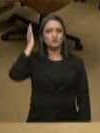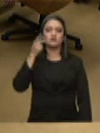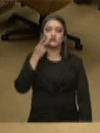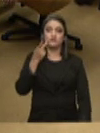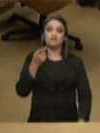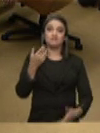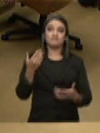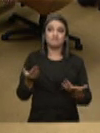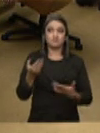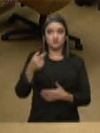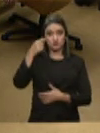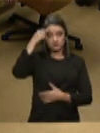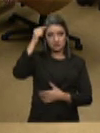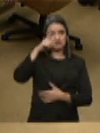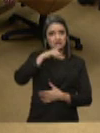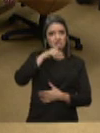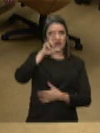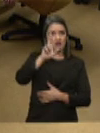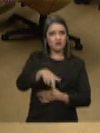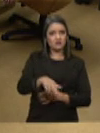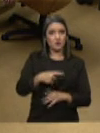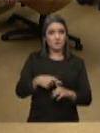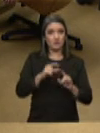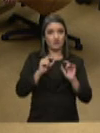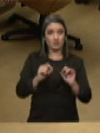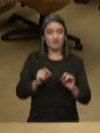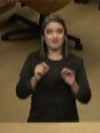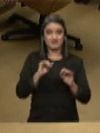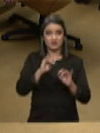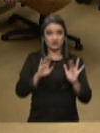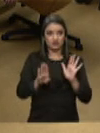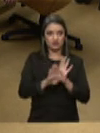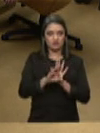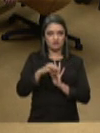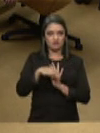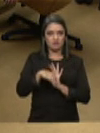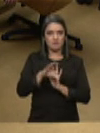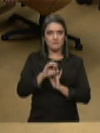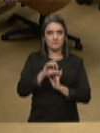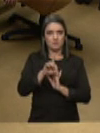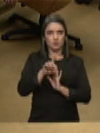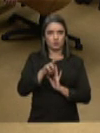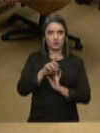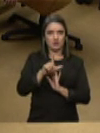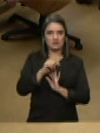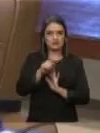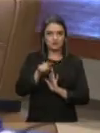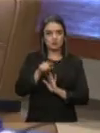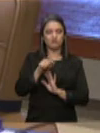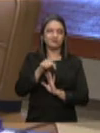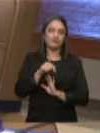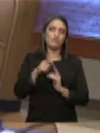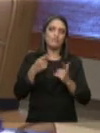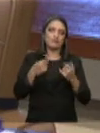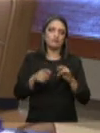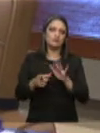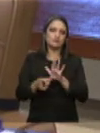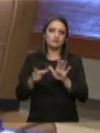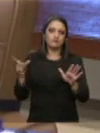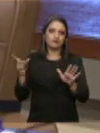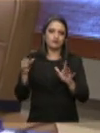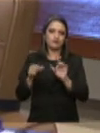de que, para se chegar à nossa modulação, teria que passar pela dele. De sorte que eu,